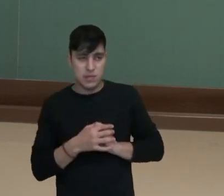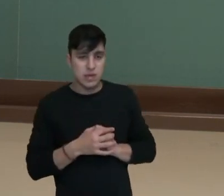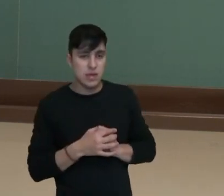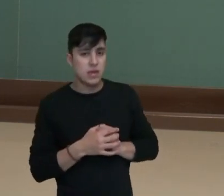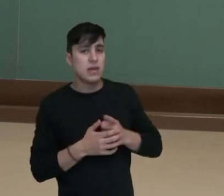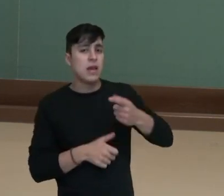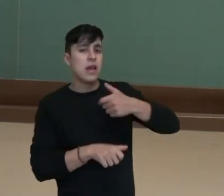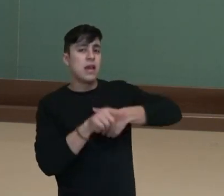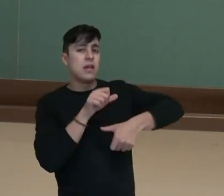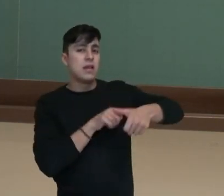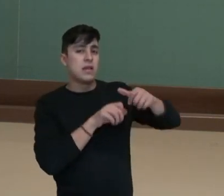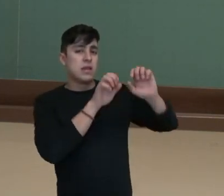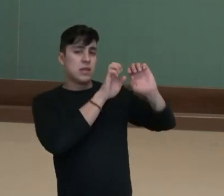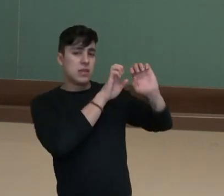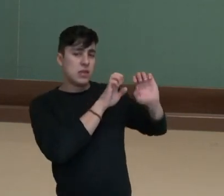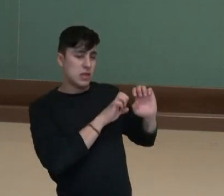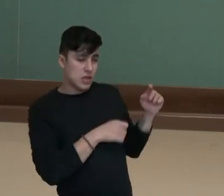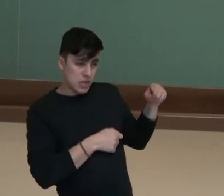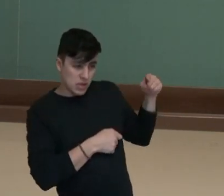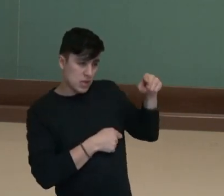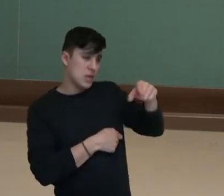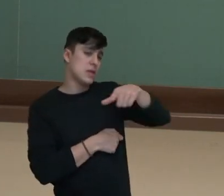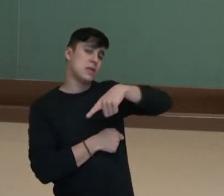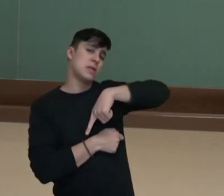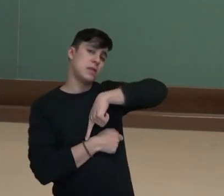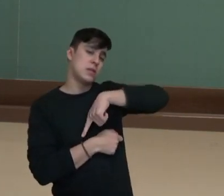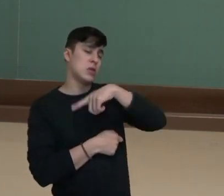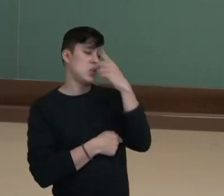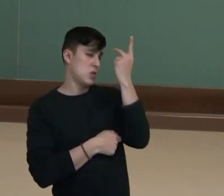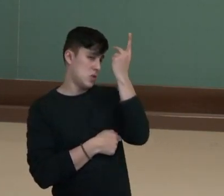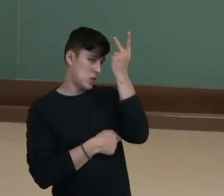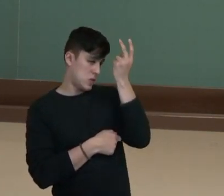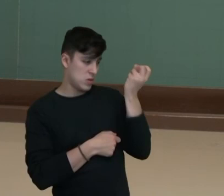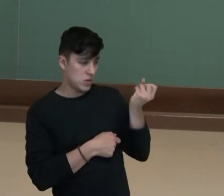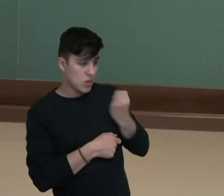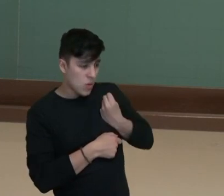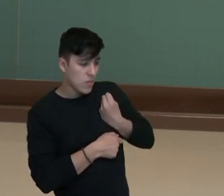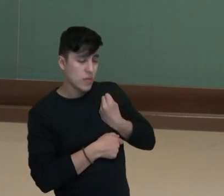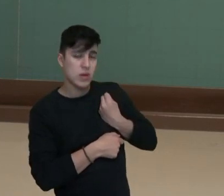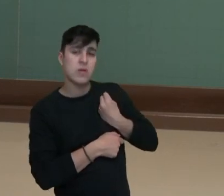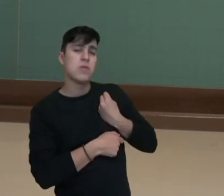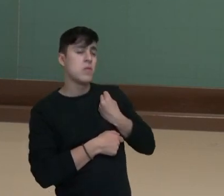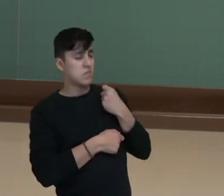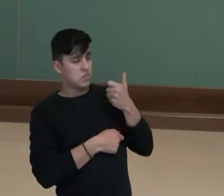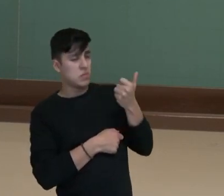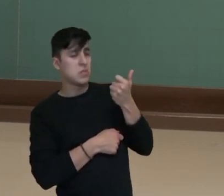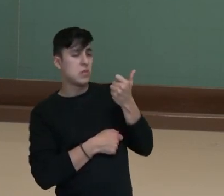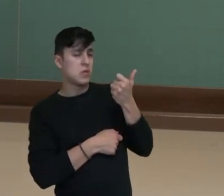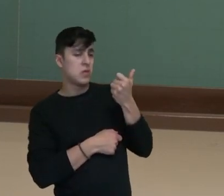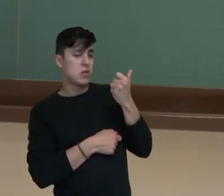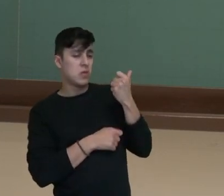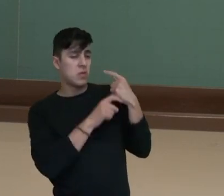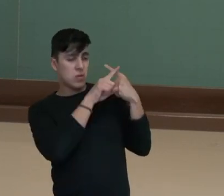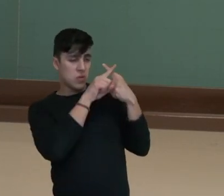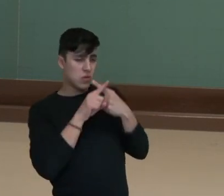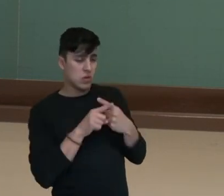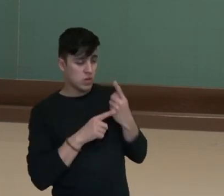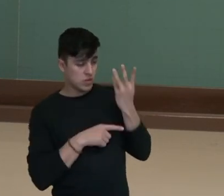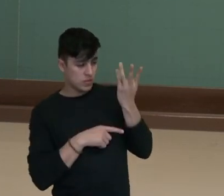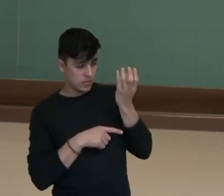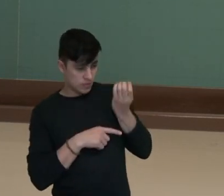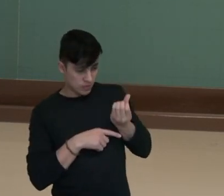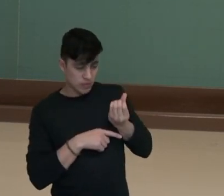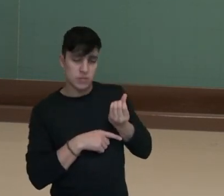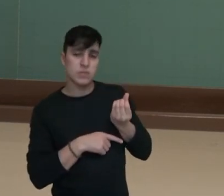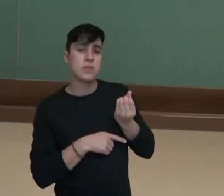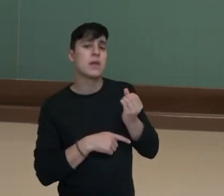As alterações estruturais, elas têm o número normal, o número ideal, né? O número de cromossomos, no caso do ser humano